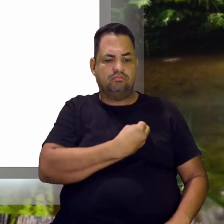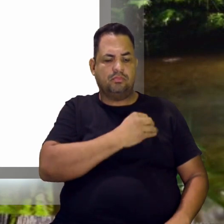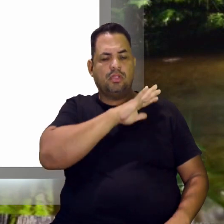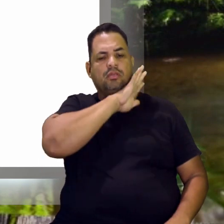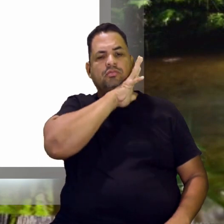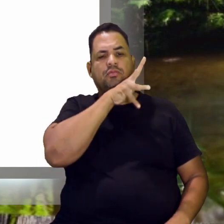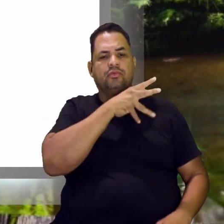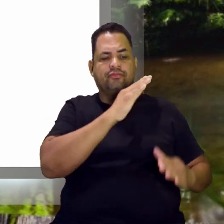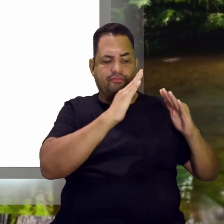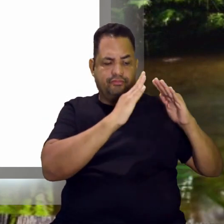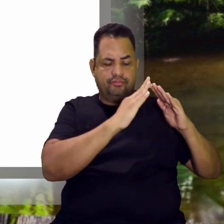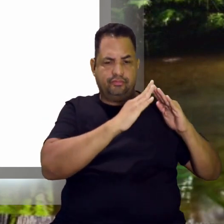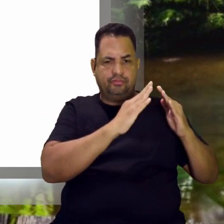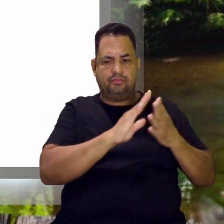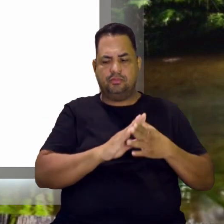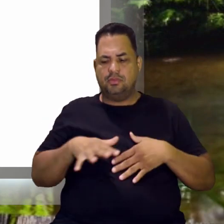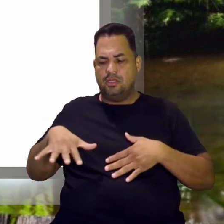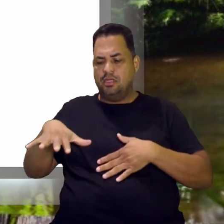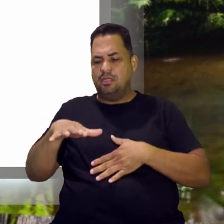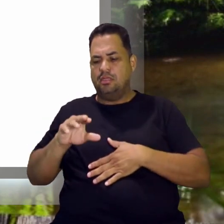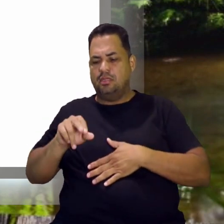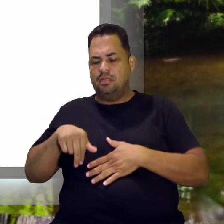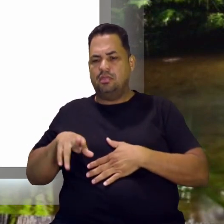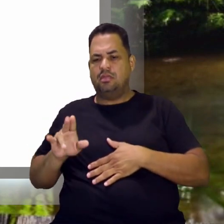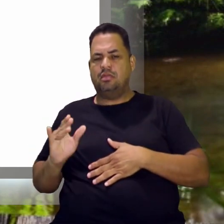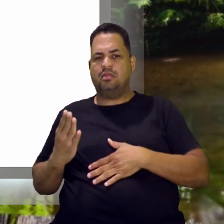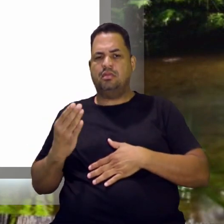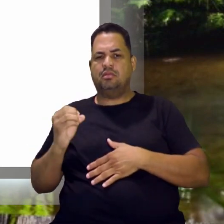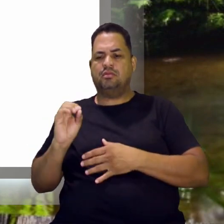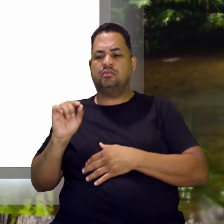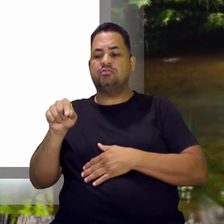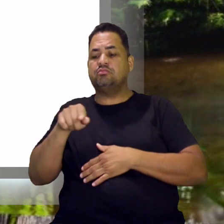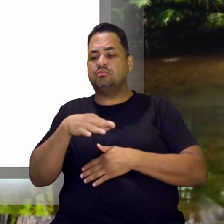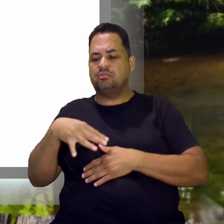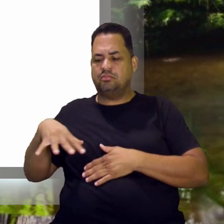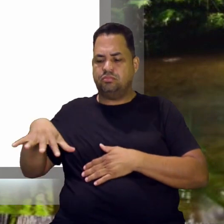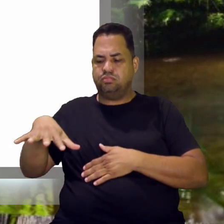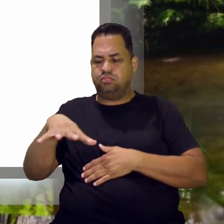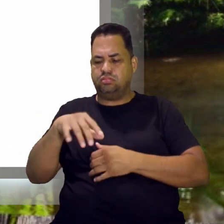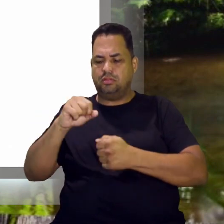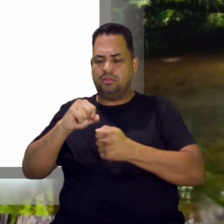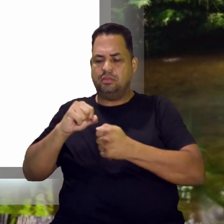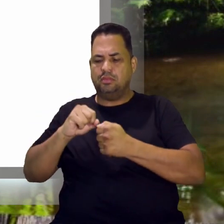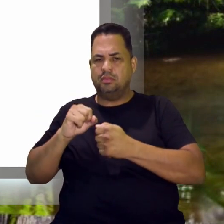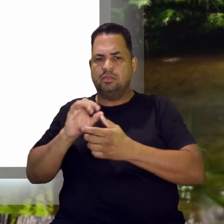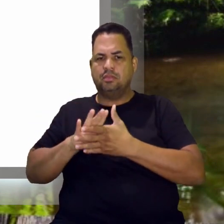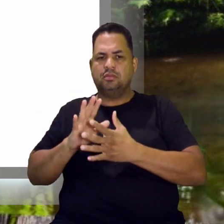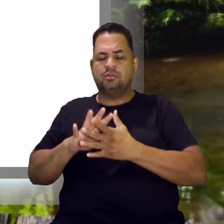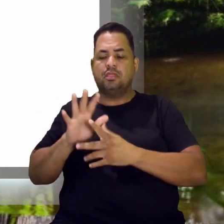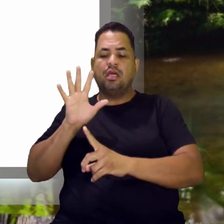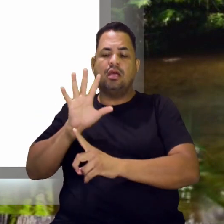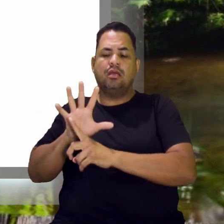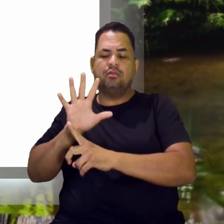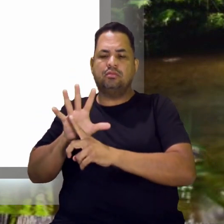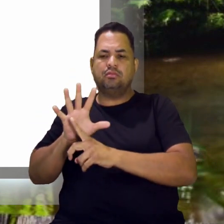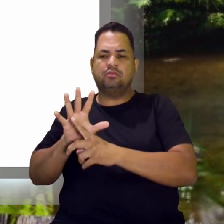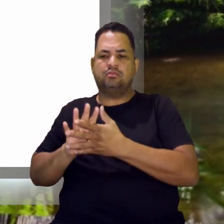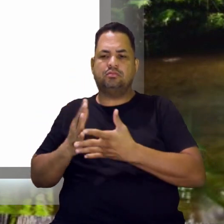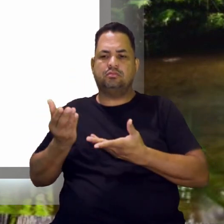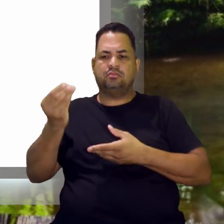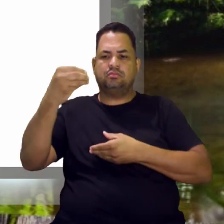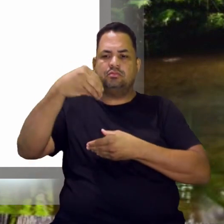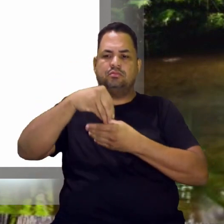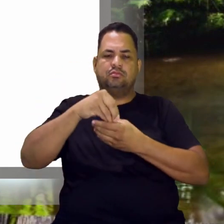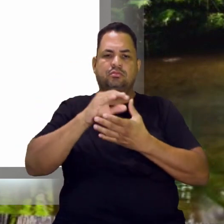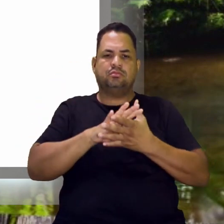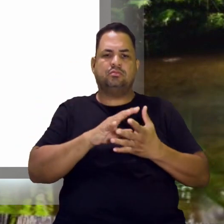do animal, e nicho é o que ele faz, é a influência dele dentro de uma